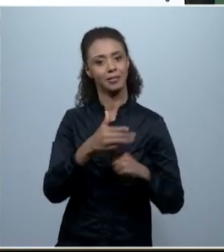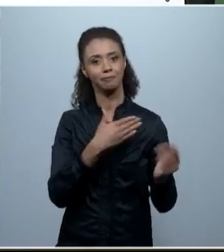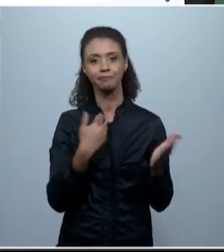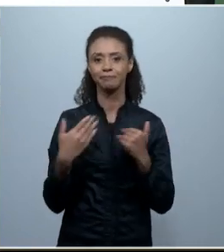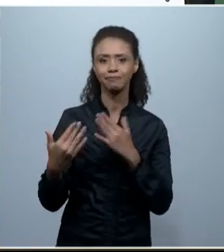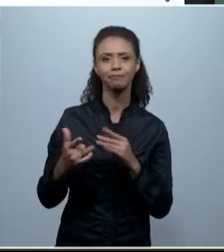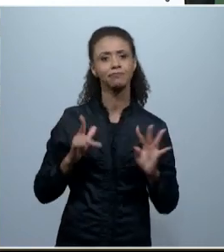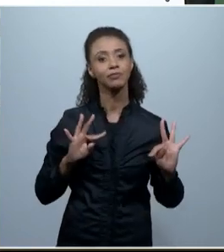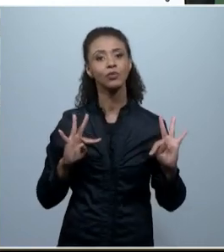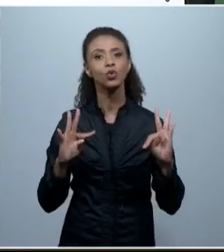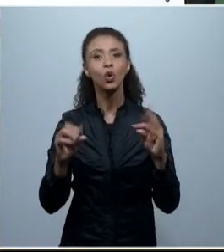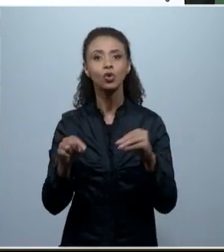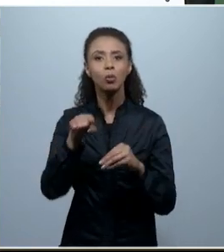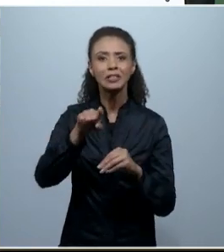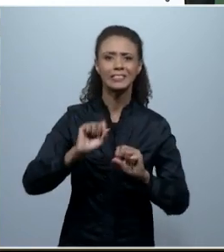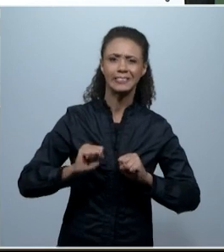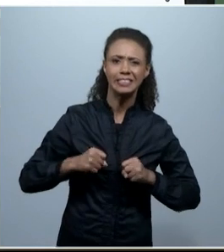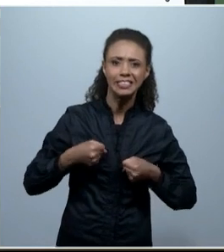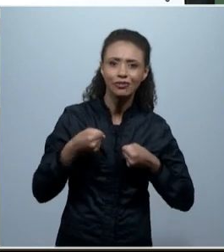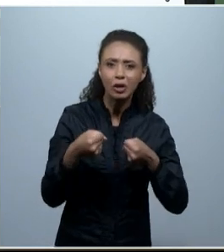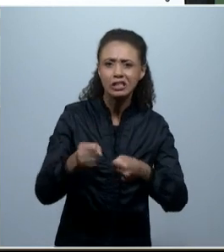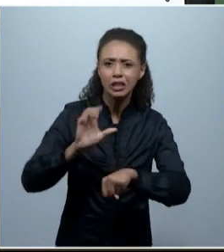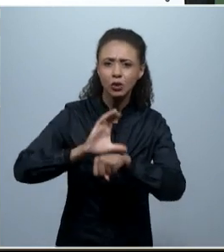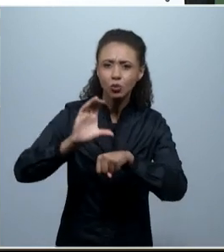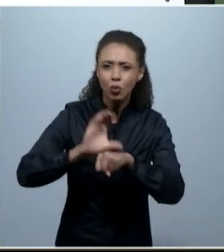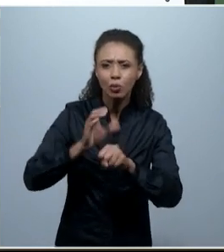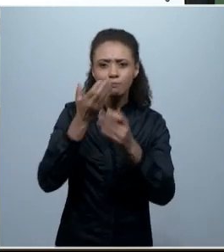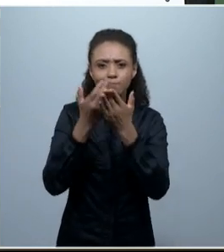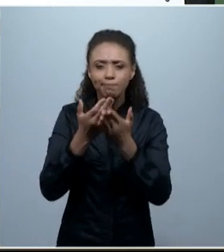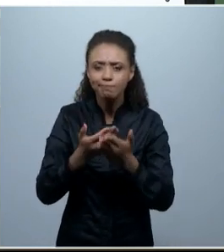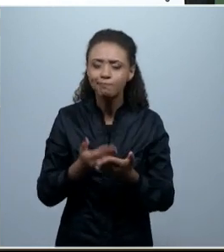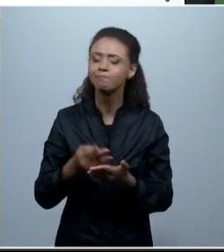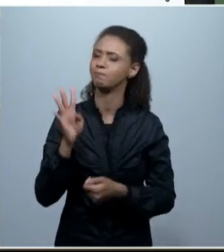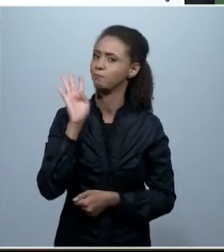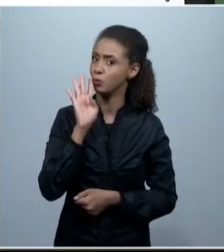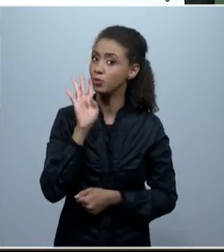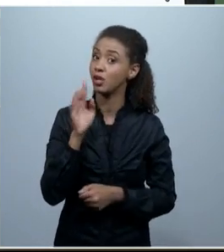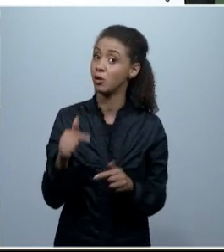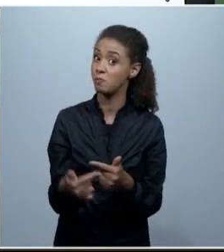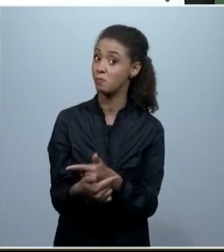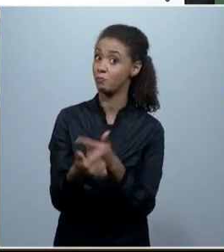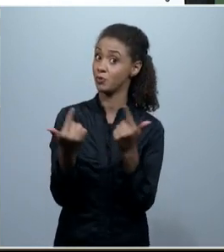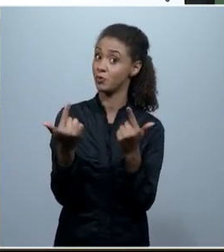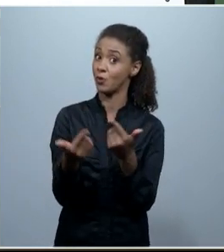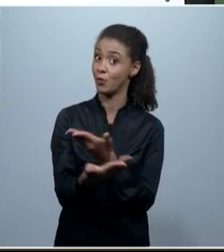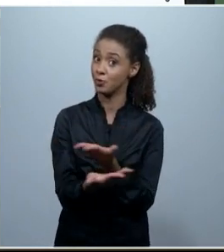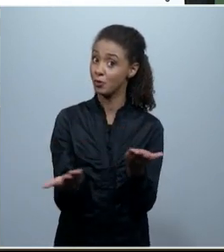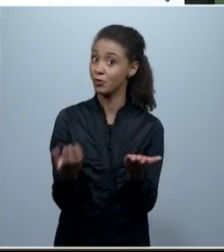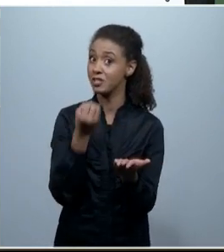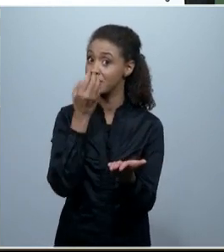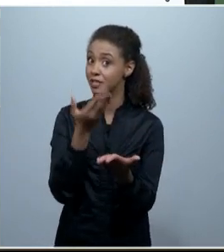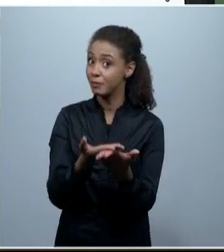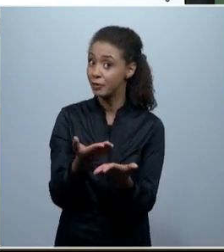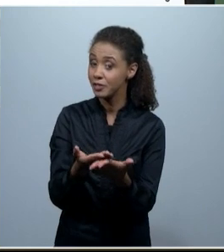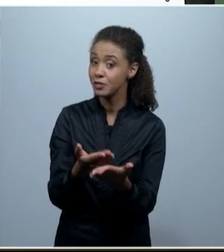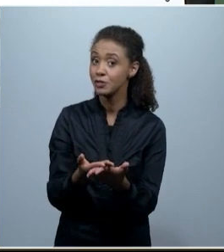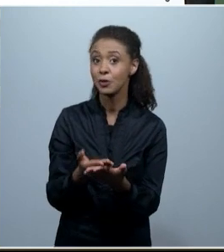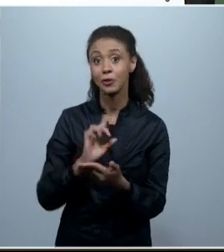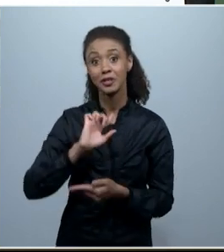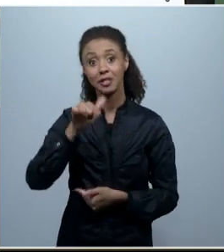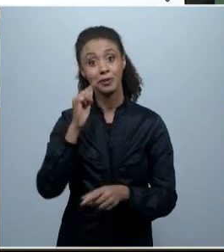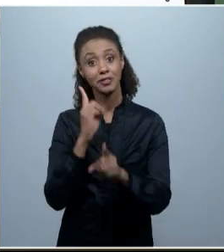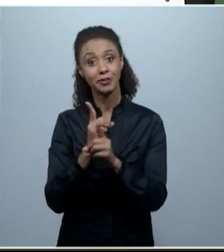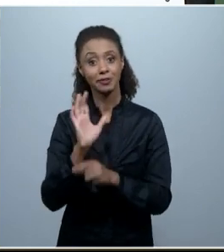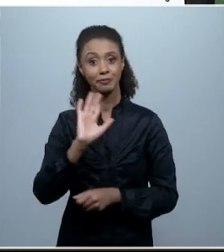todo mundo que está lá se esforçando fazendo curso há muito legal boa sorte para vocês bons estudos e até